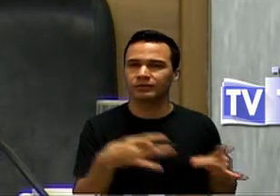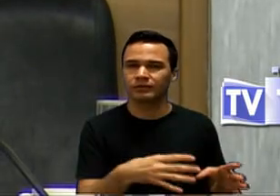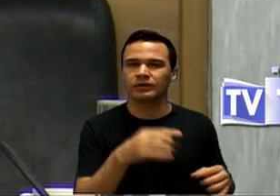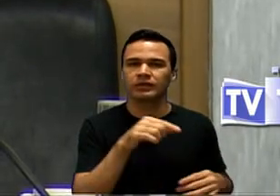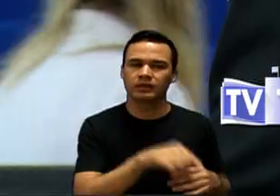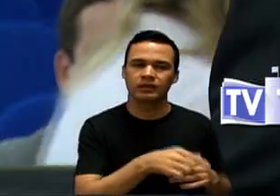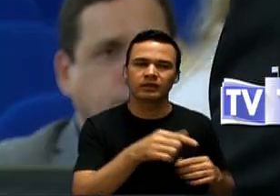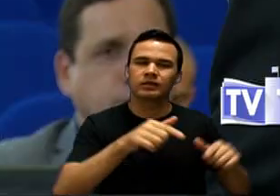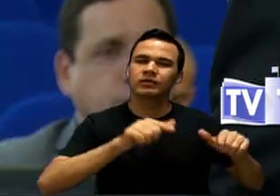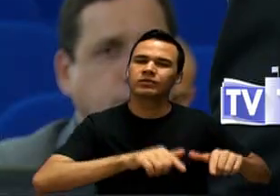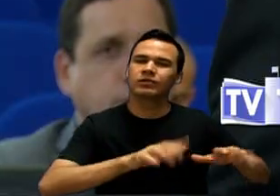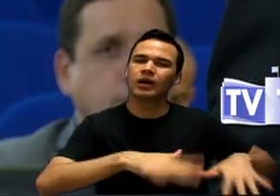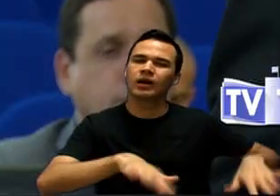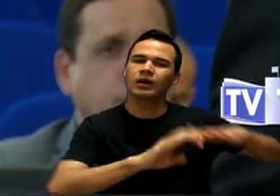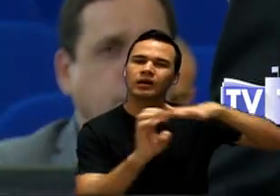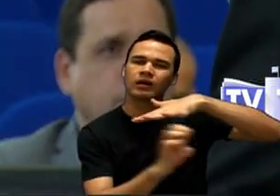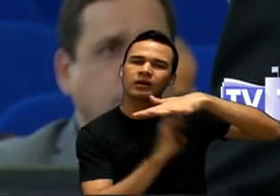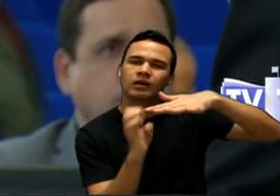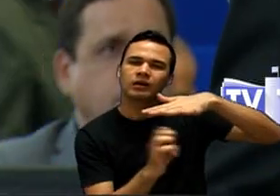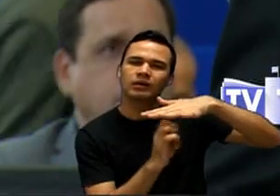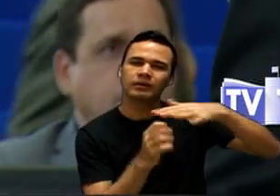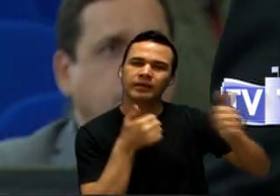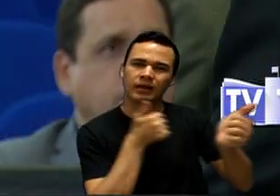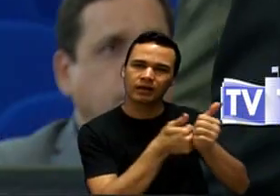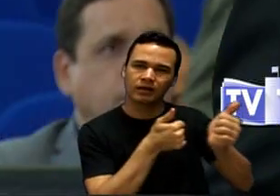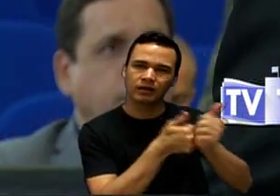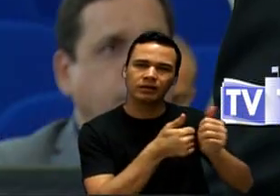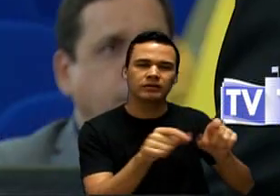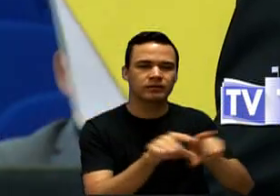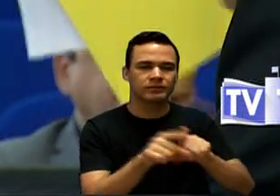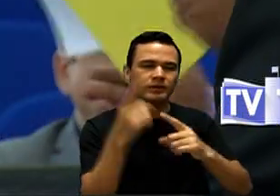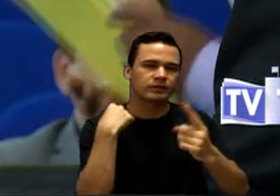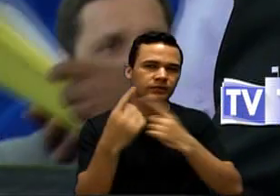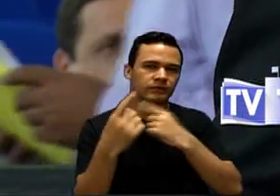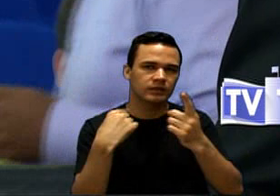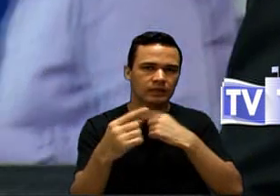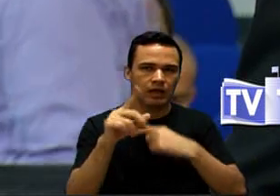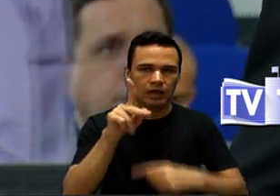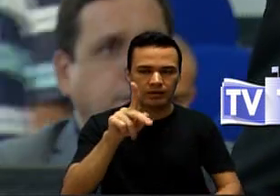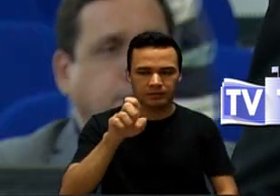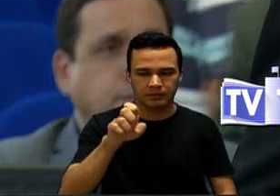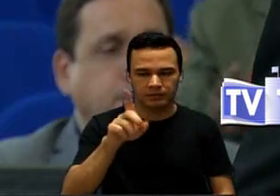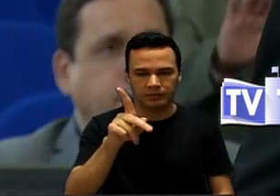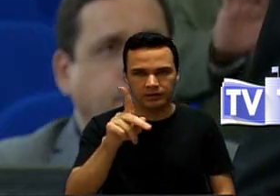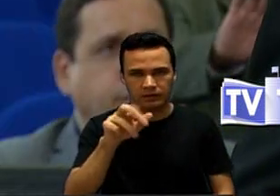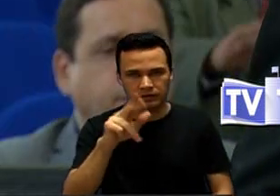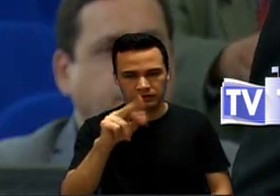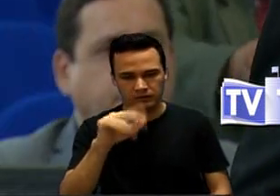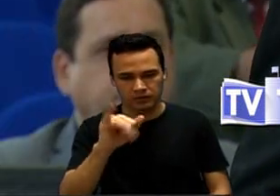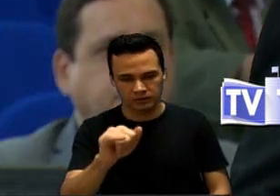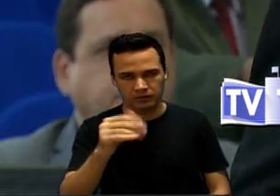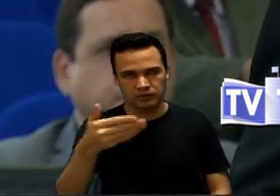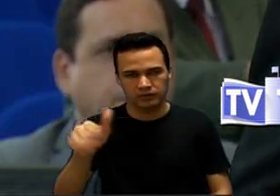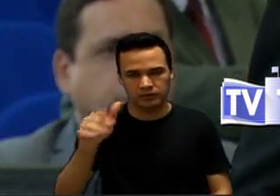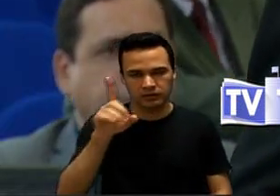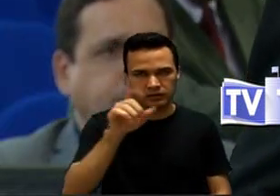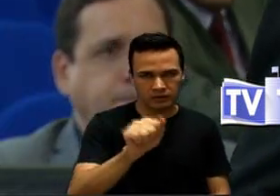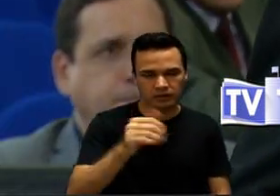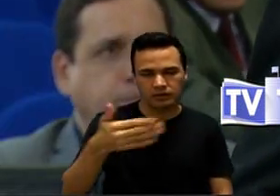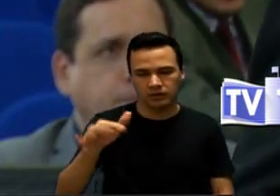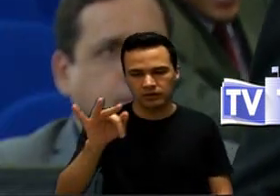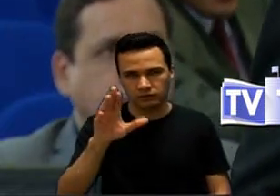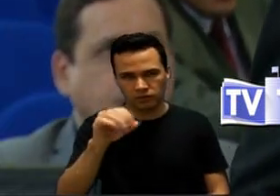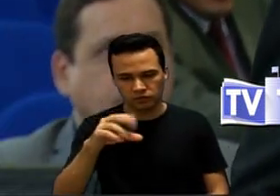nossa região está passando, em especial a Avenida Pereira da Fonseca, que é um local que já ceifou a vida de muitas pessoas da